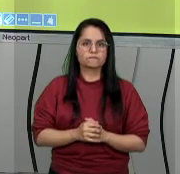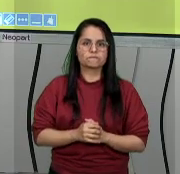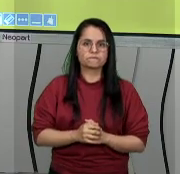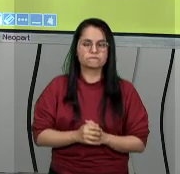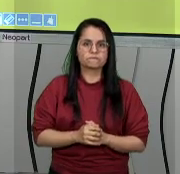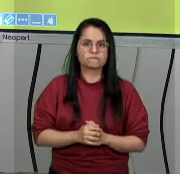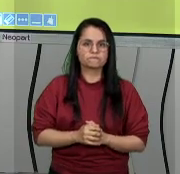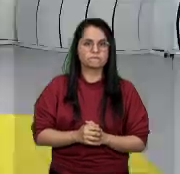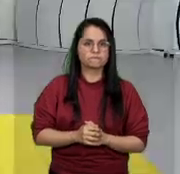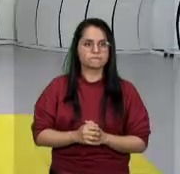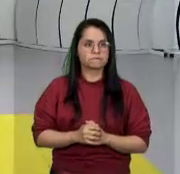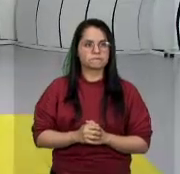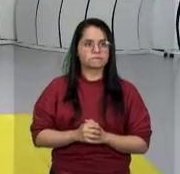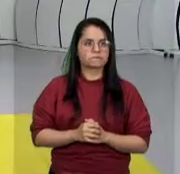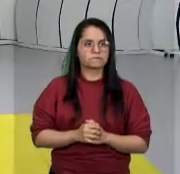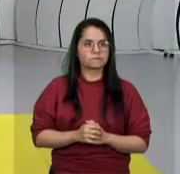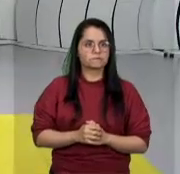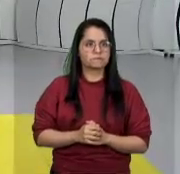curvaturas.